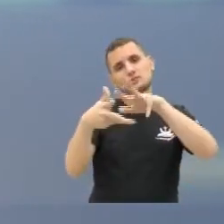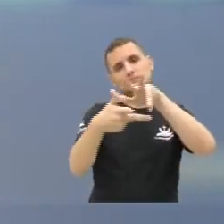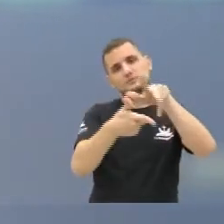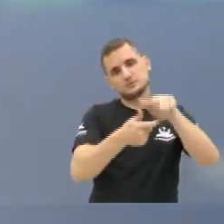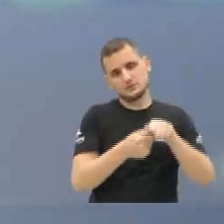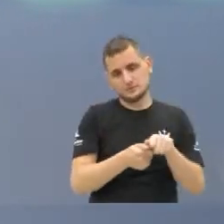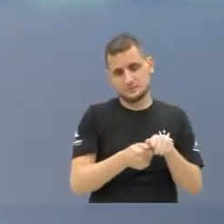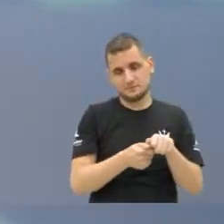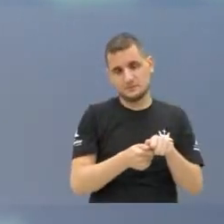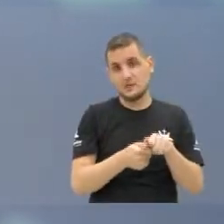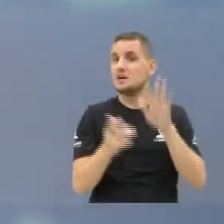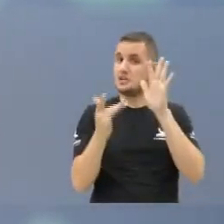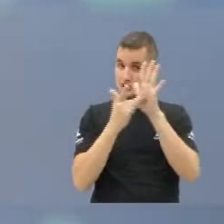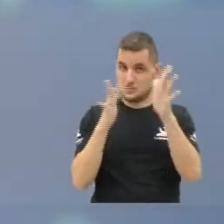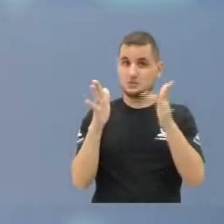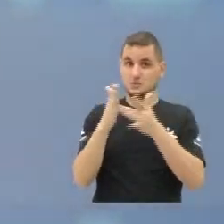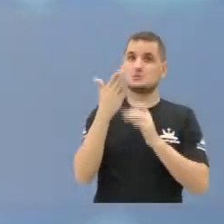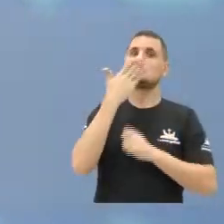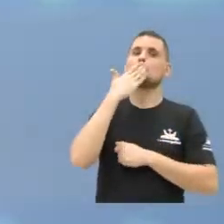Gente, isso é promessa.